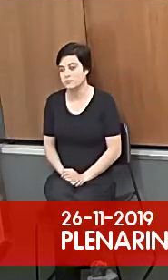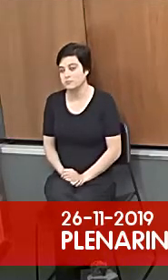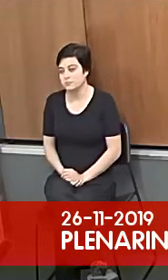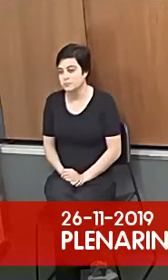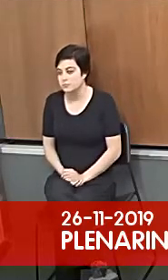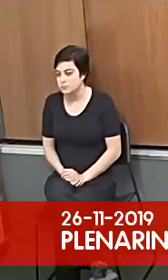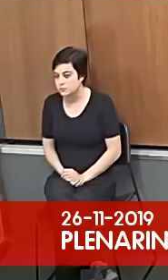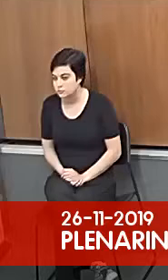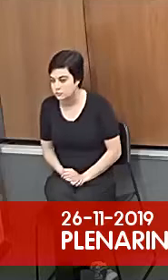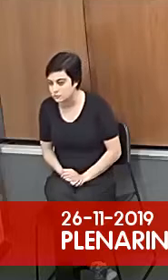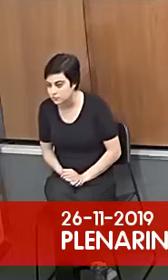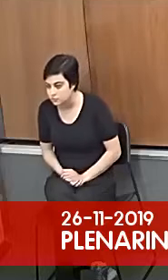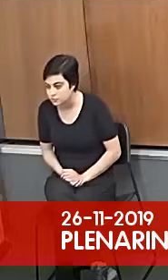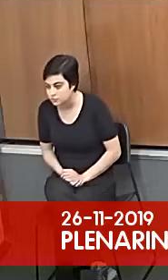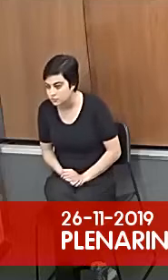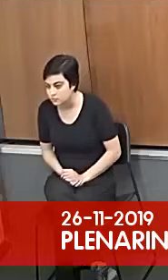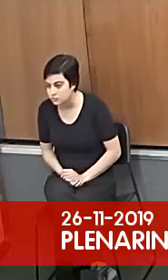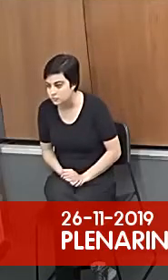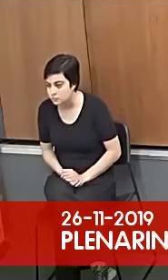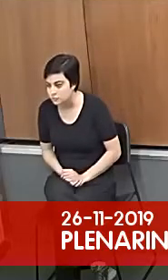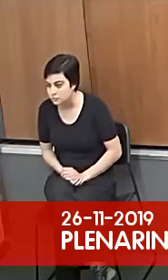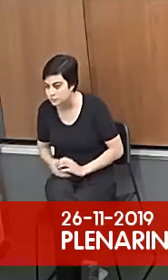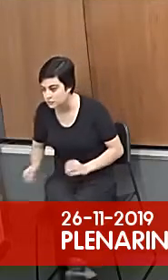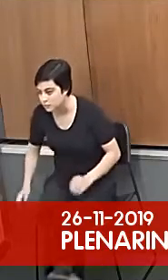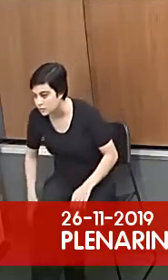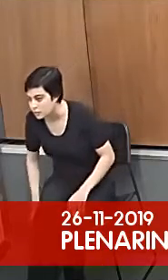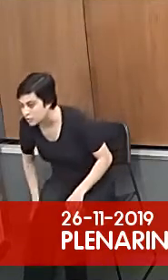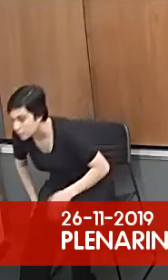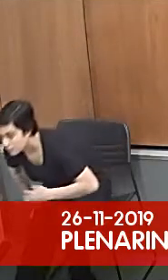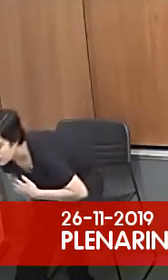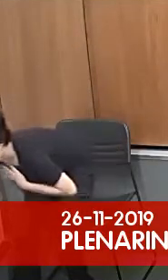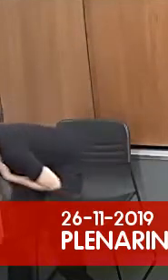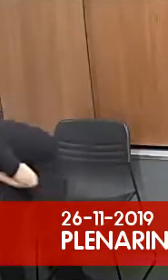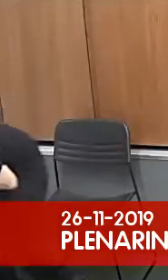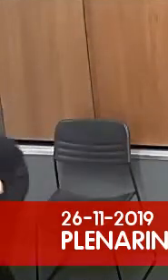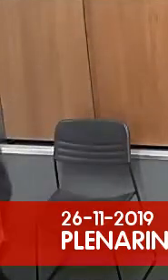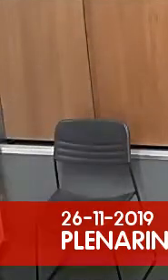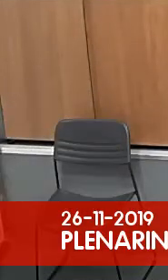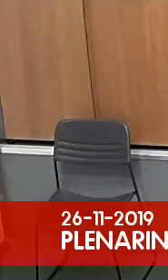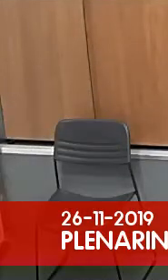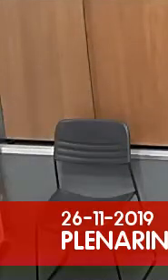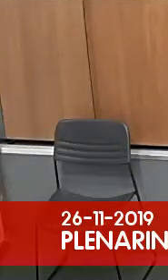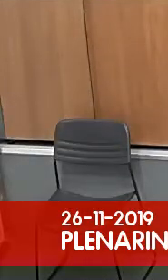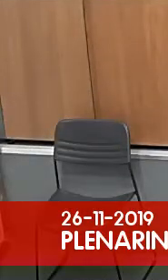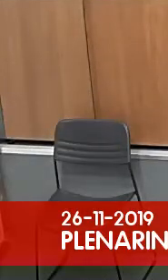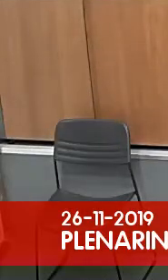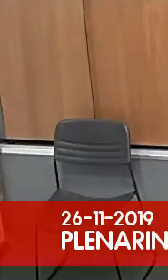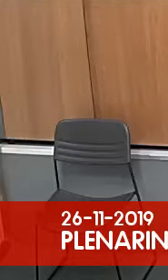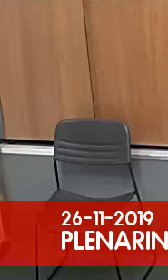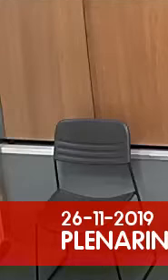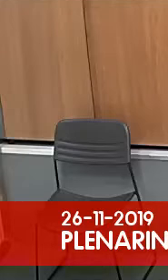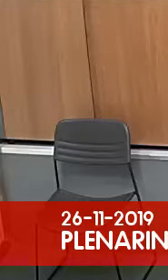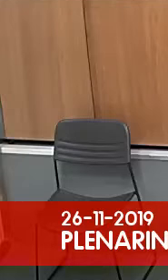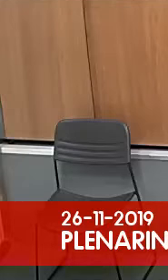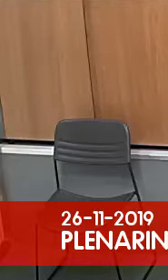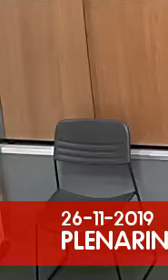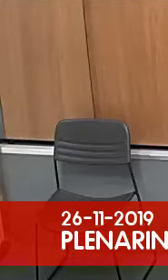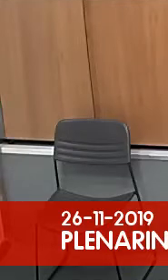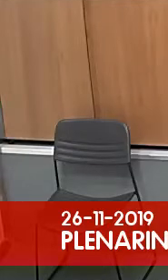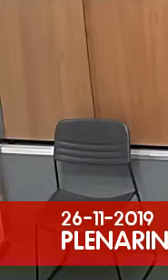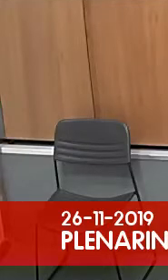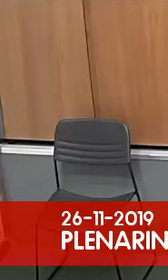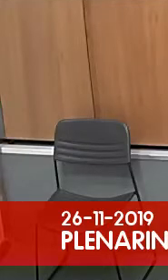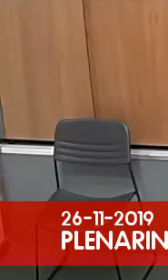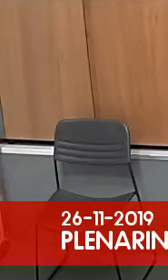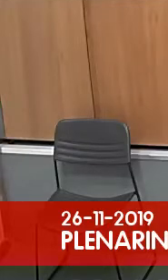debater e de convidar aqui cada ente que é muito importante para esse processo. Então, vamos fazer a composição da